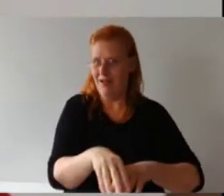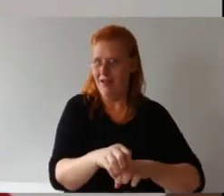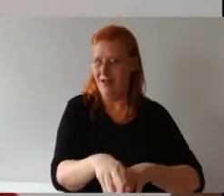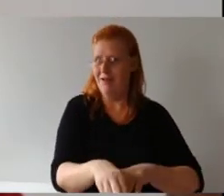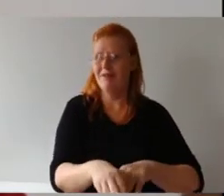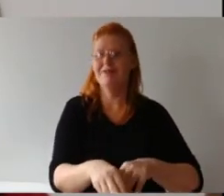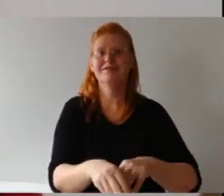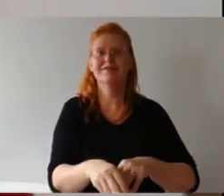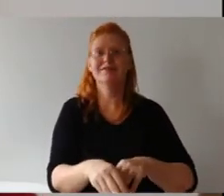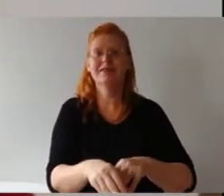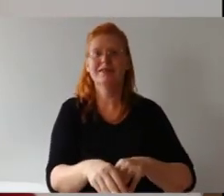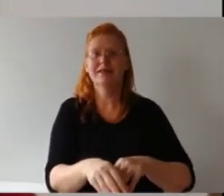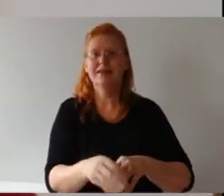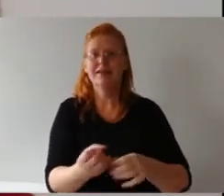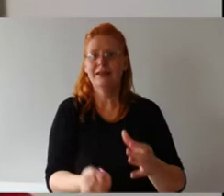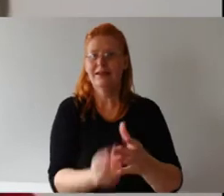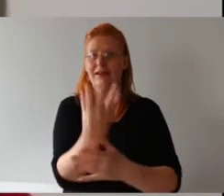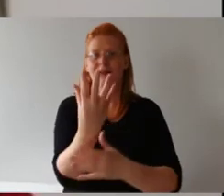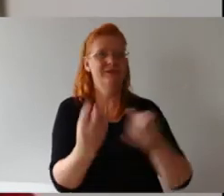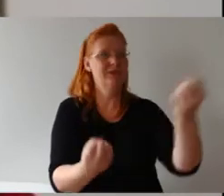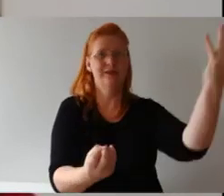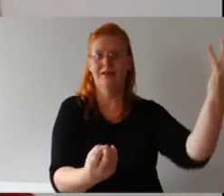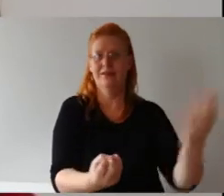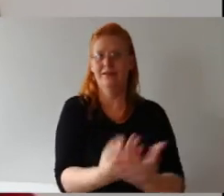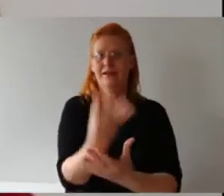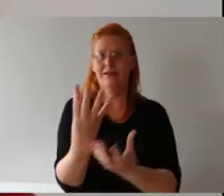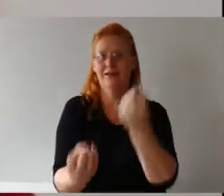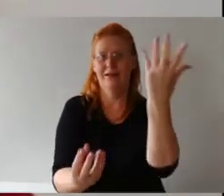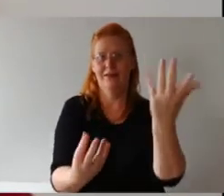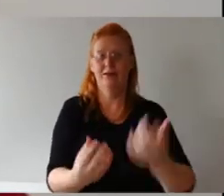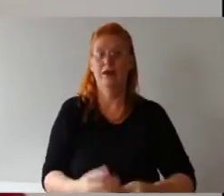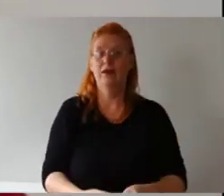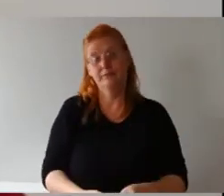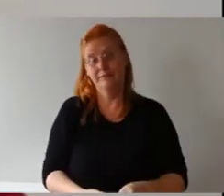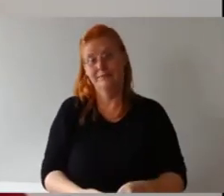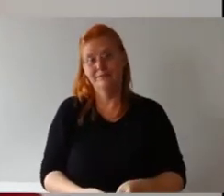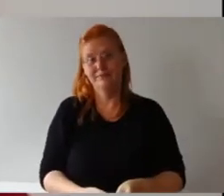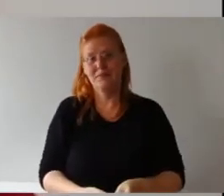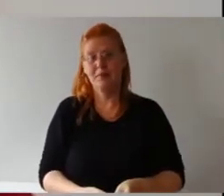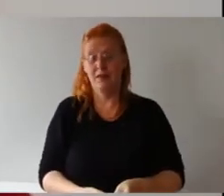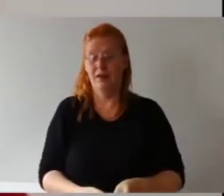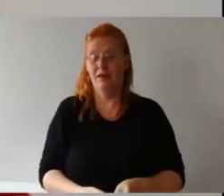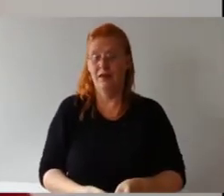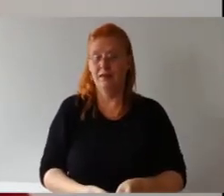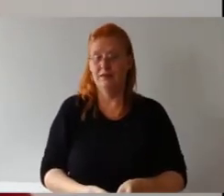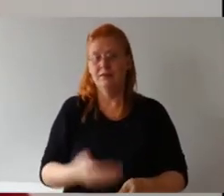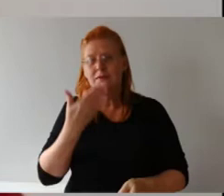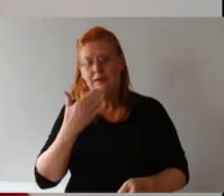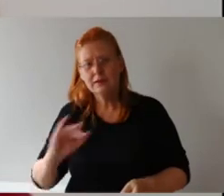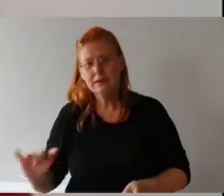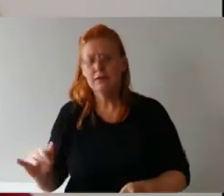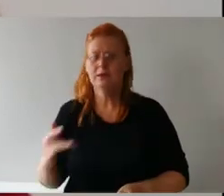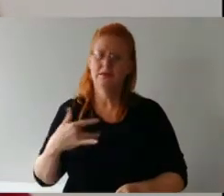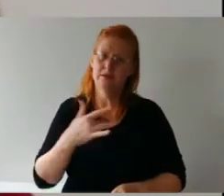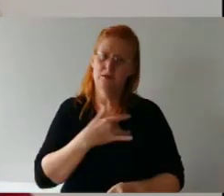aula. Desde muito cedo, o artista sofria de problemas respiratórios, e quando